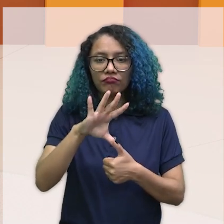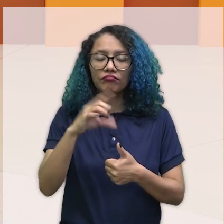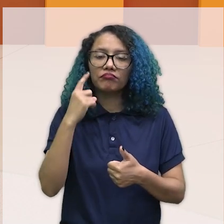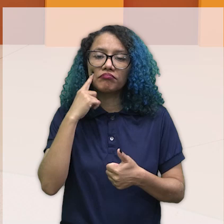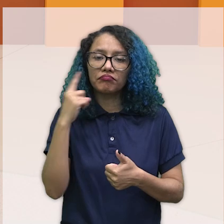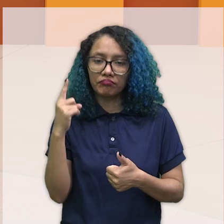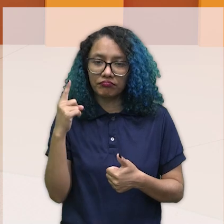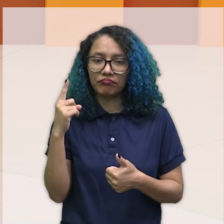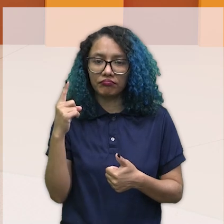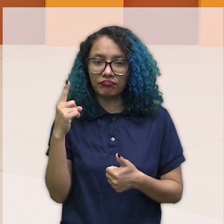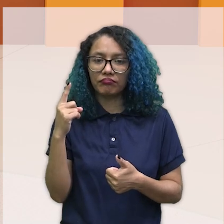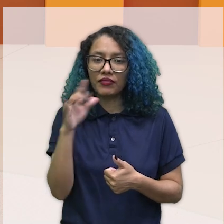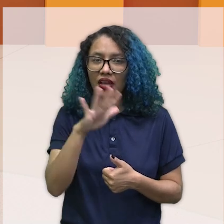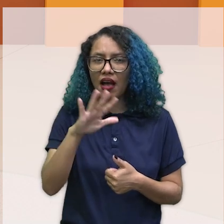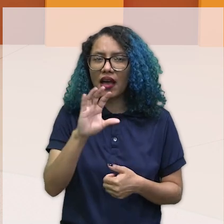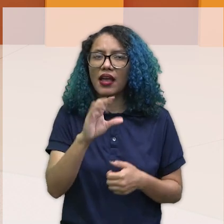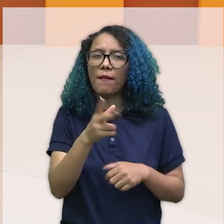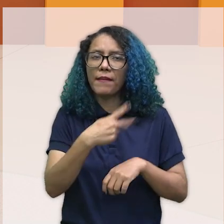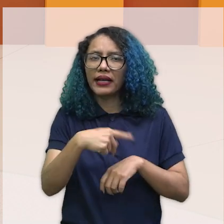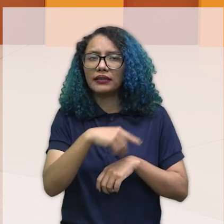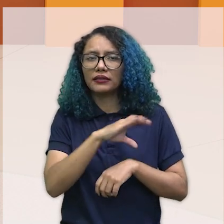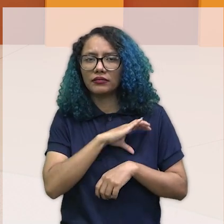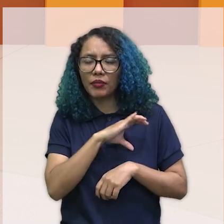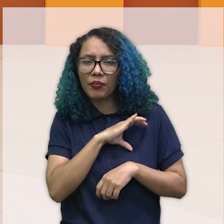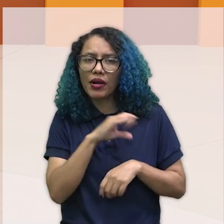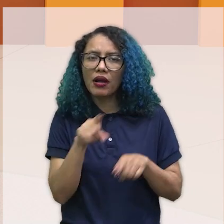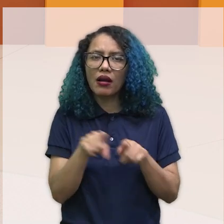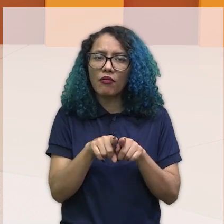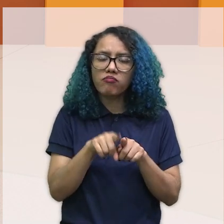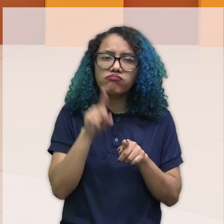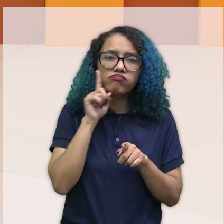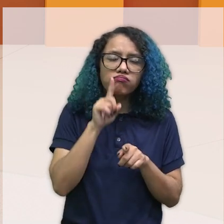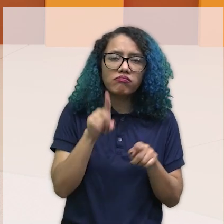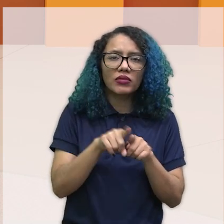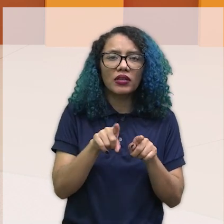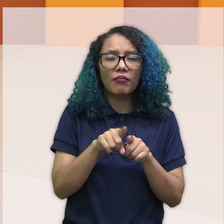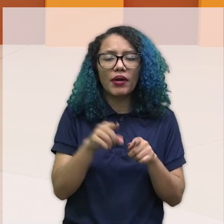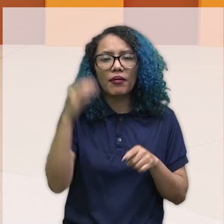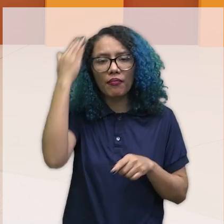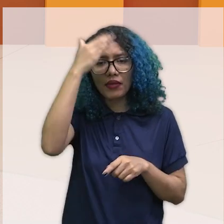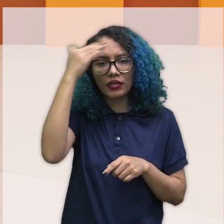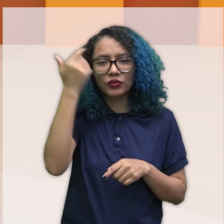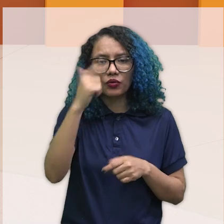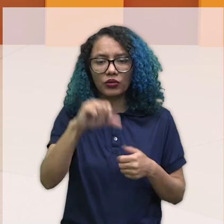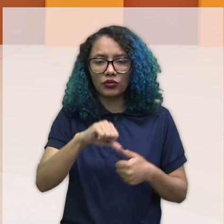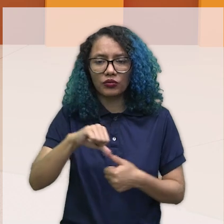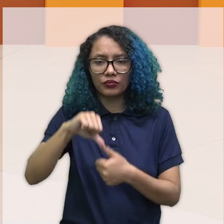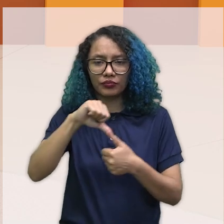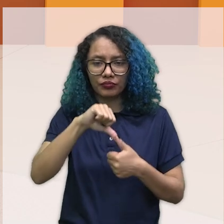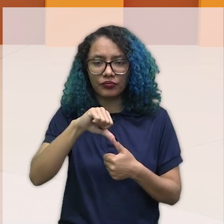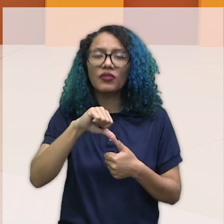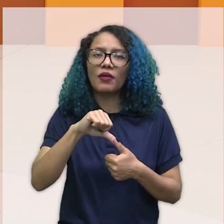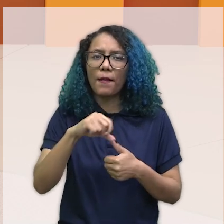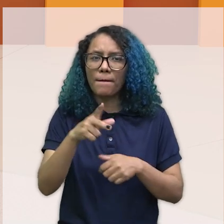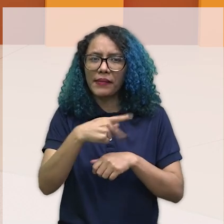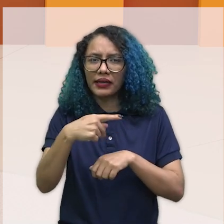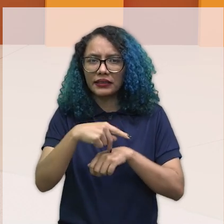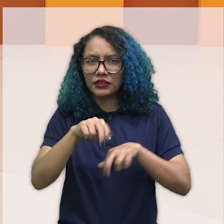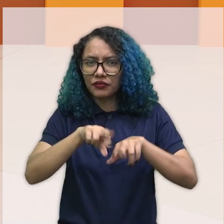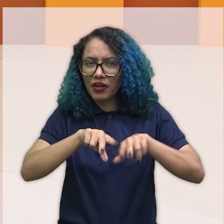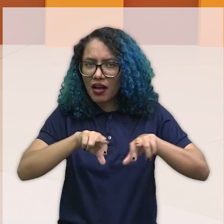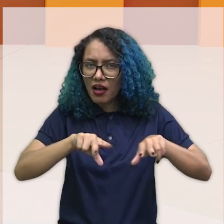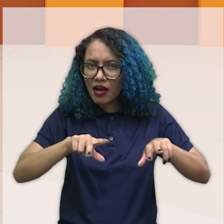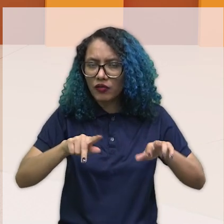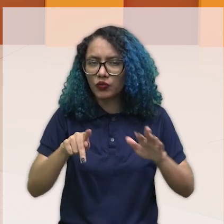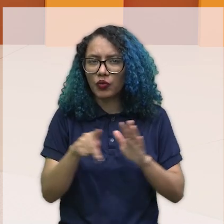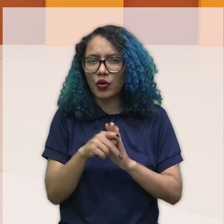temos ali o Canadá, os Estados Unidos e também o México. A América Central, onde nós temos ali os países caribenhos, temos também